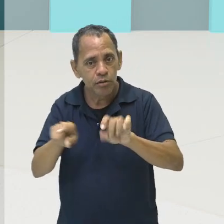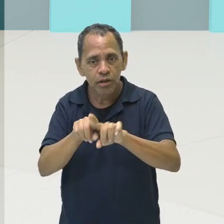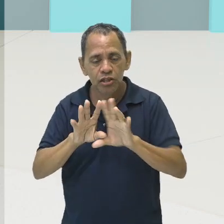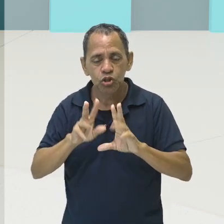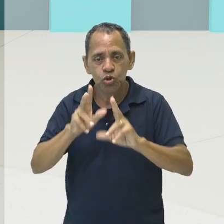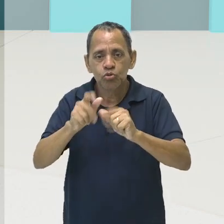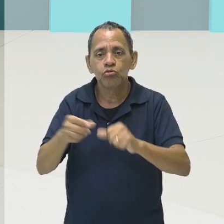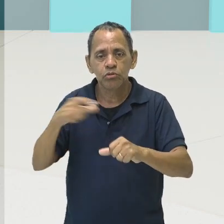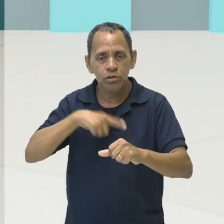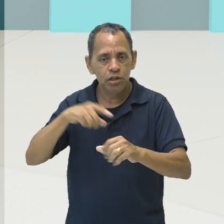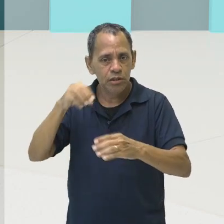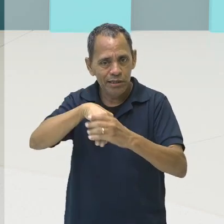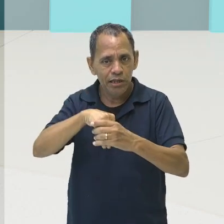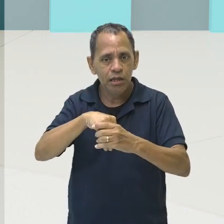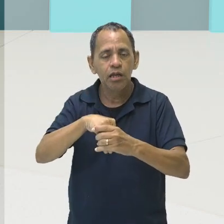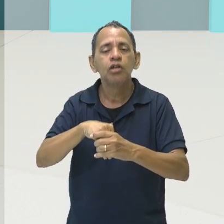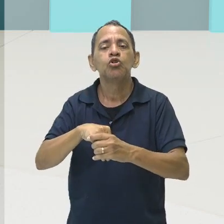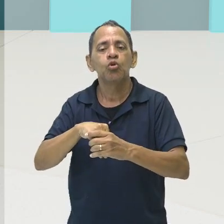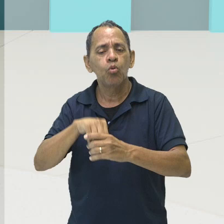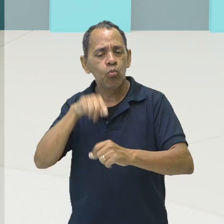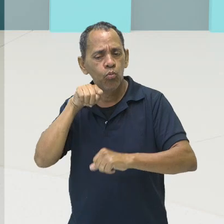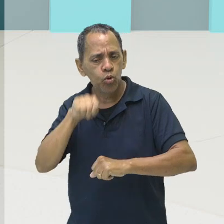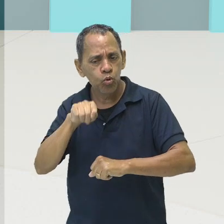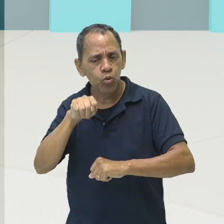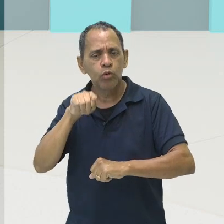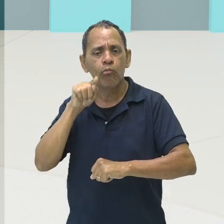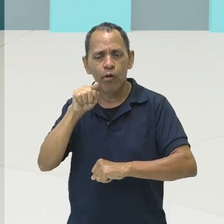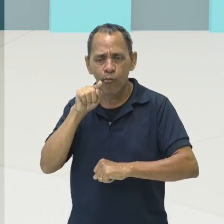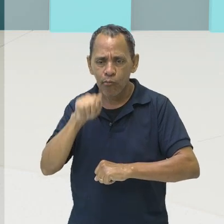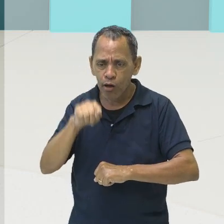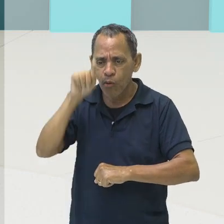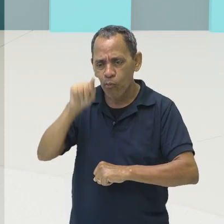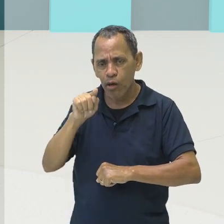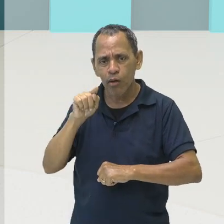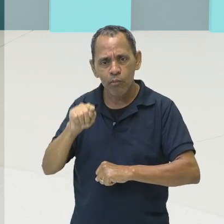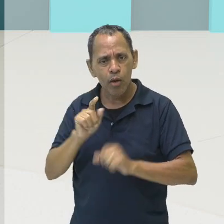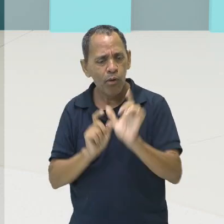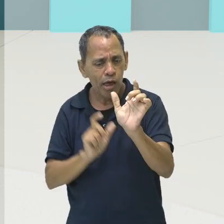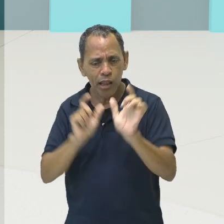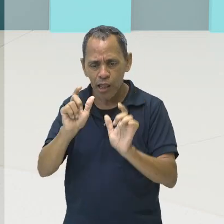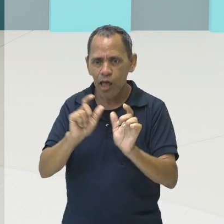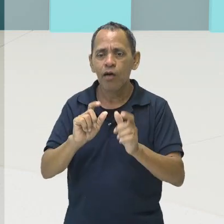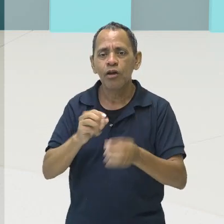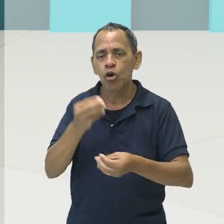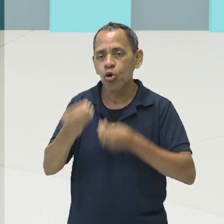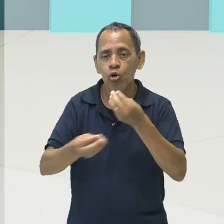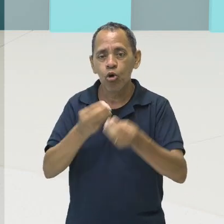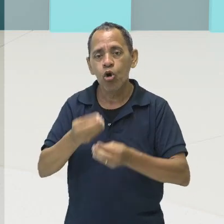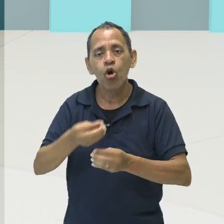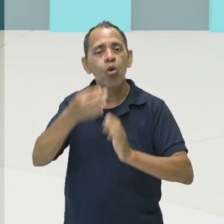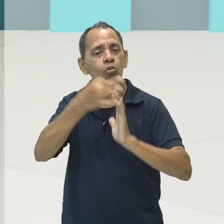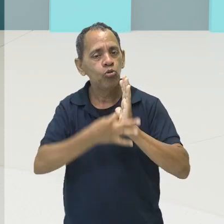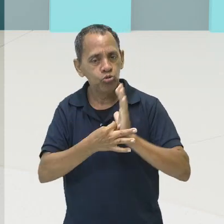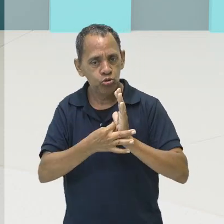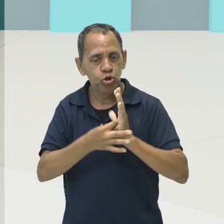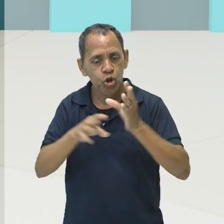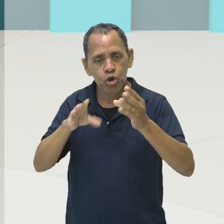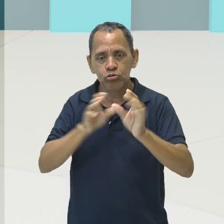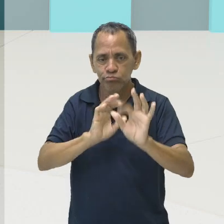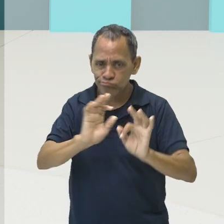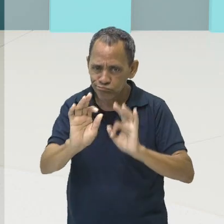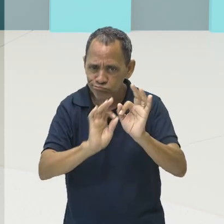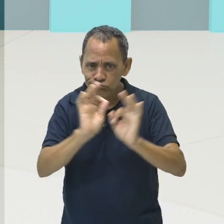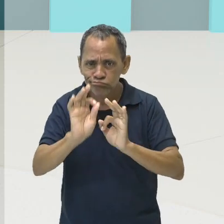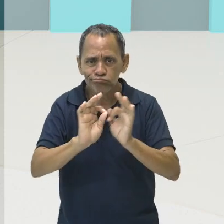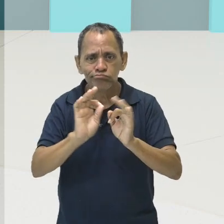em um texto, sinal de pontuação, as palavras, os sinais, a forma que esse texto está sendo composto,